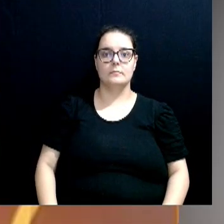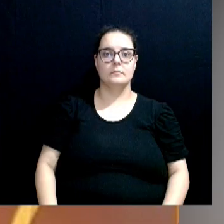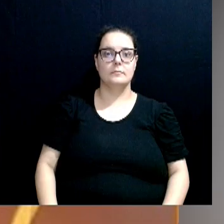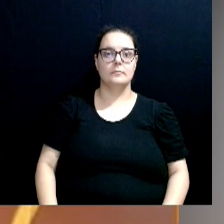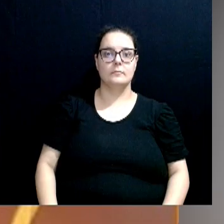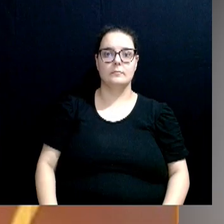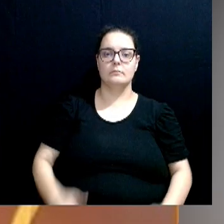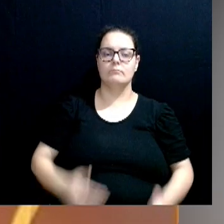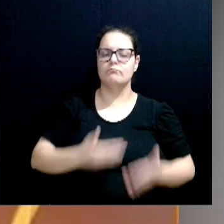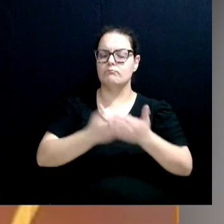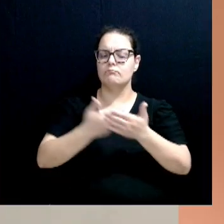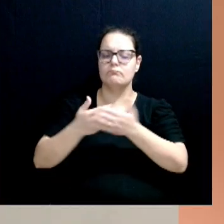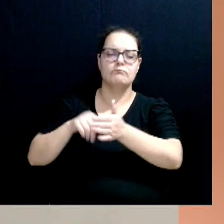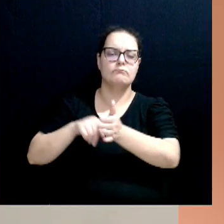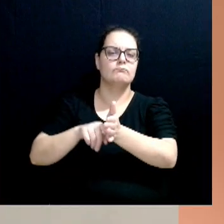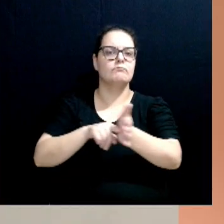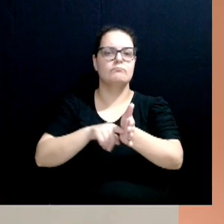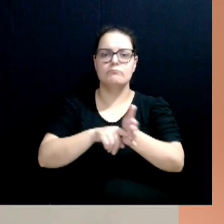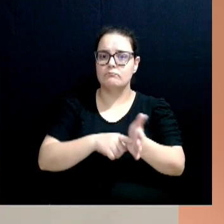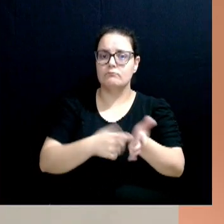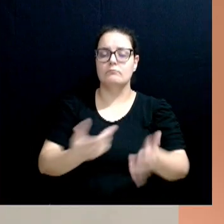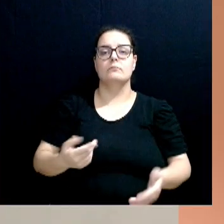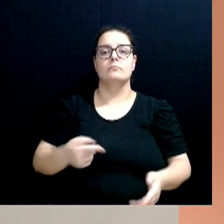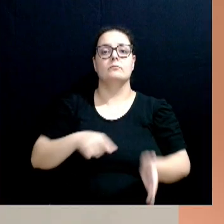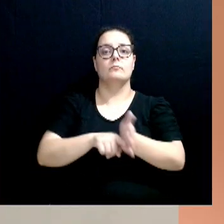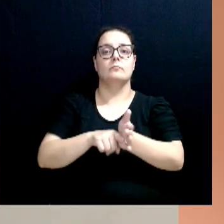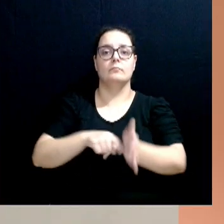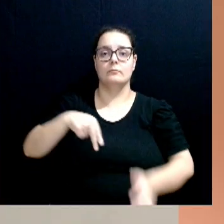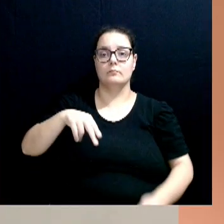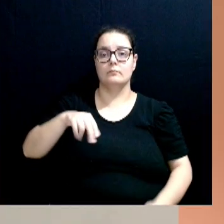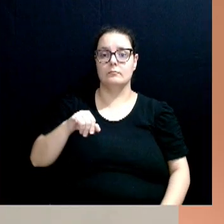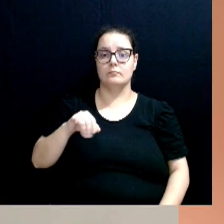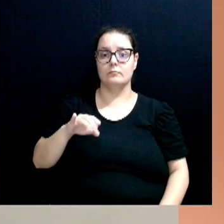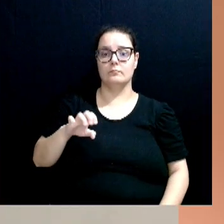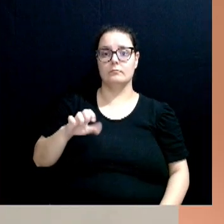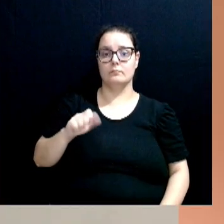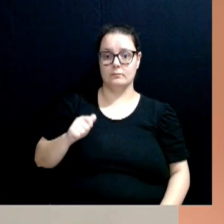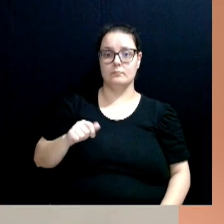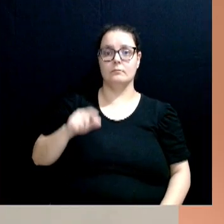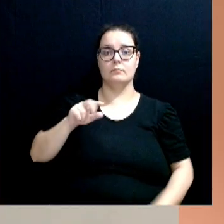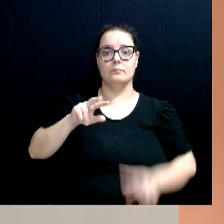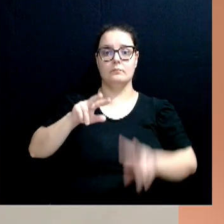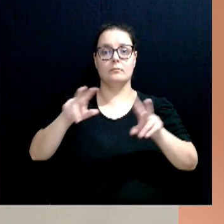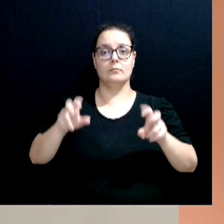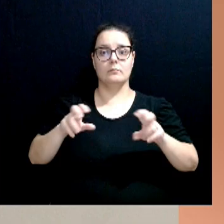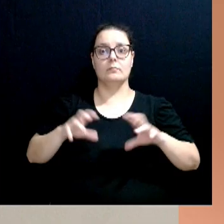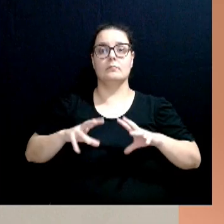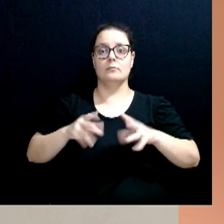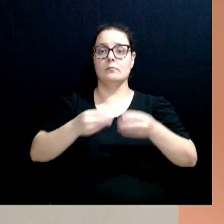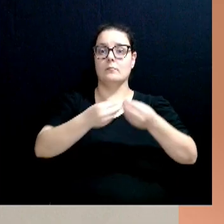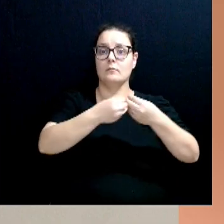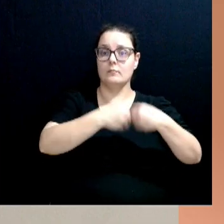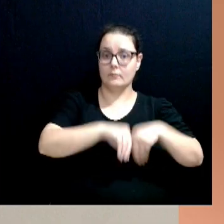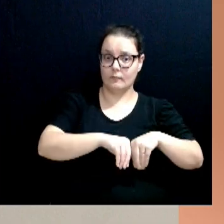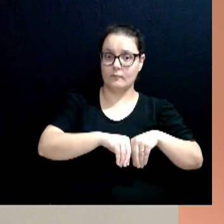A pesquisa de Aniceia era sobre todo o prejuízo que a química